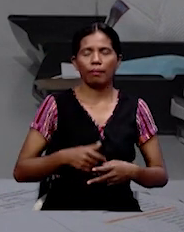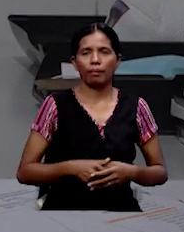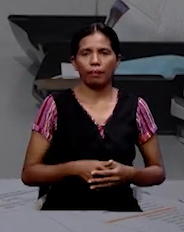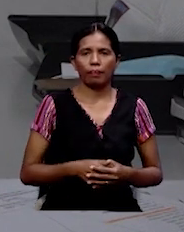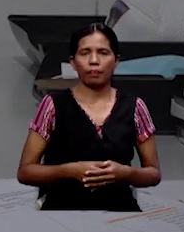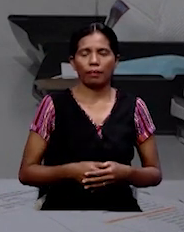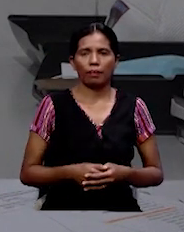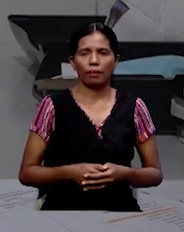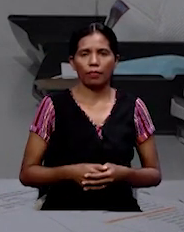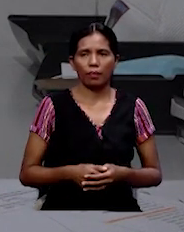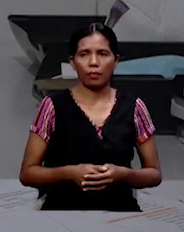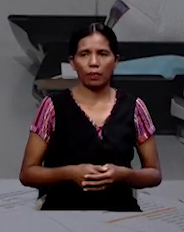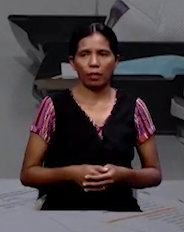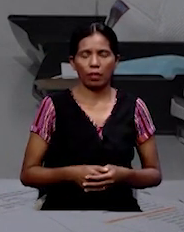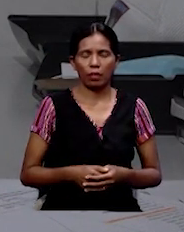em Borussia,